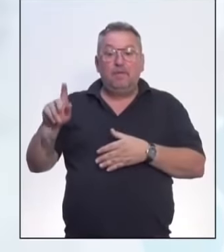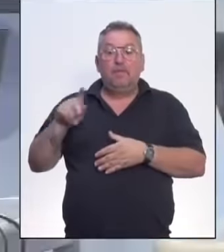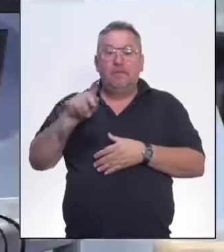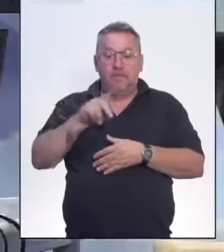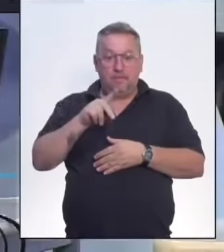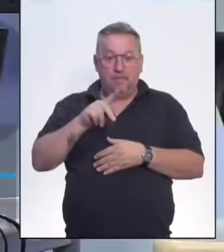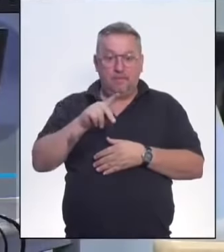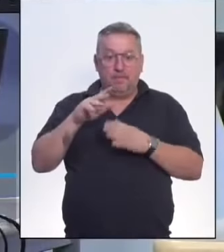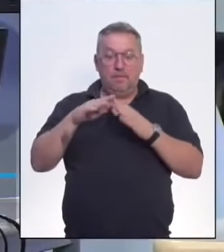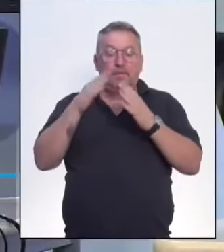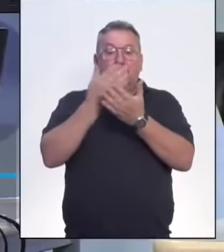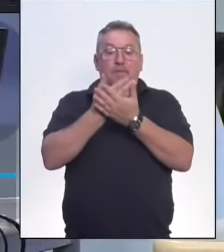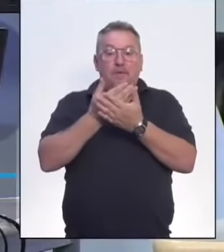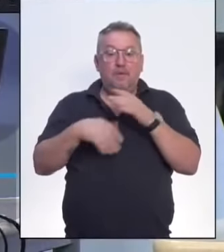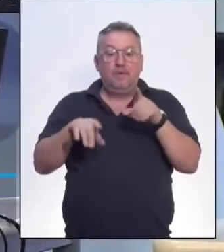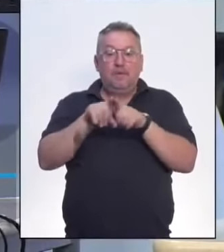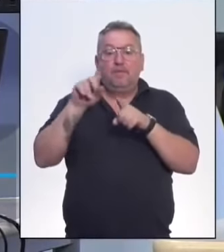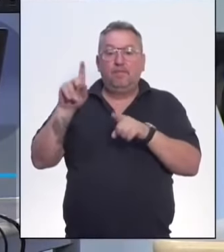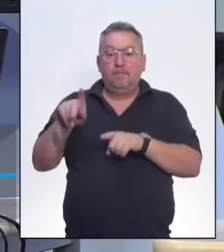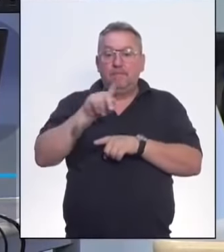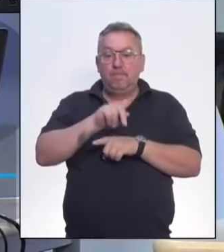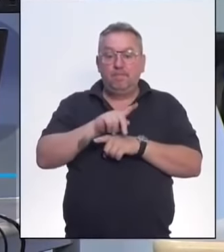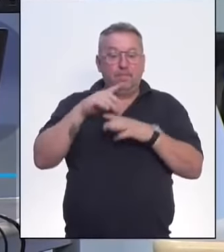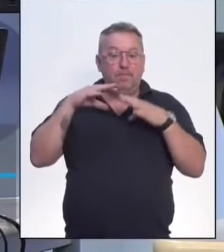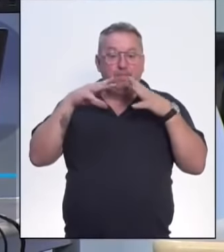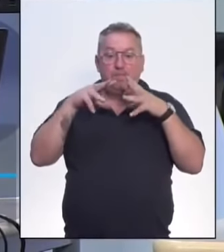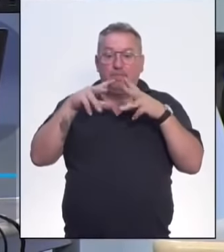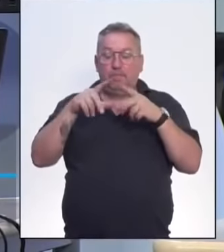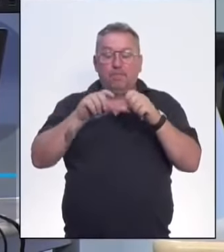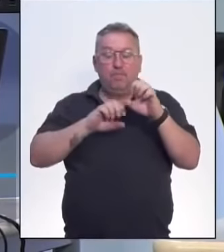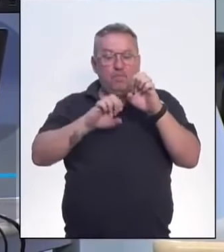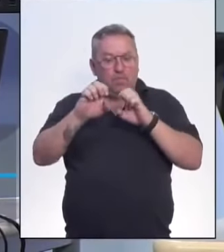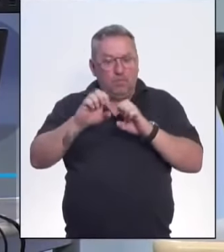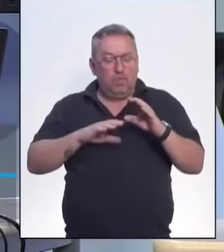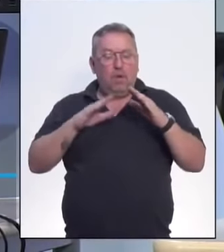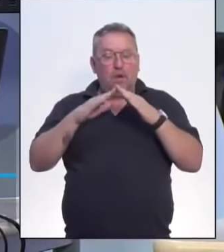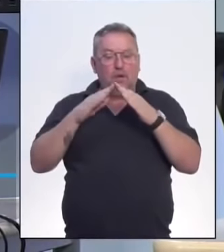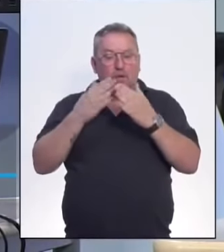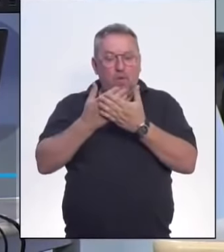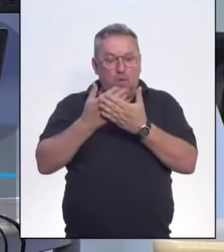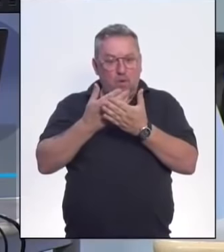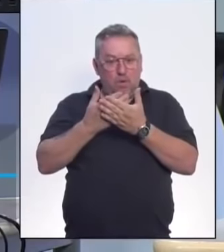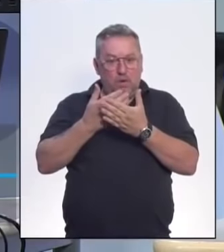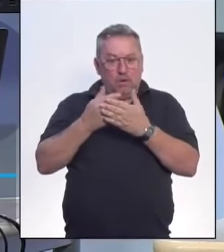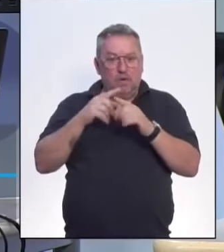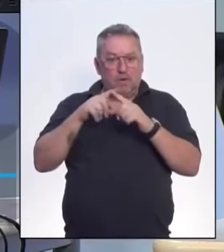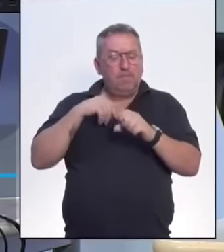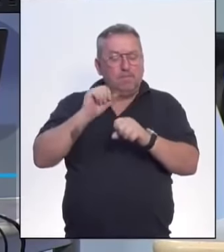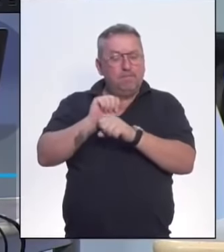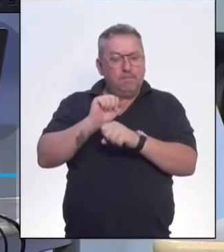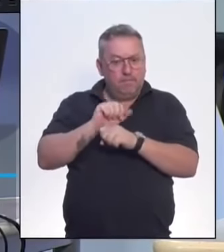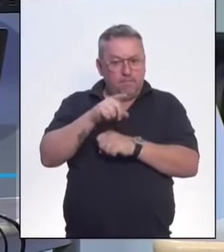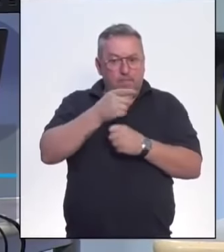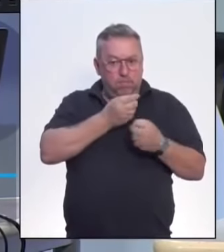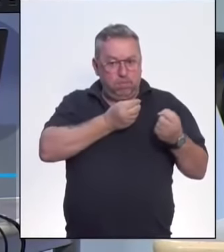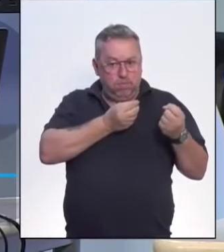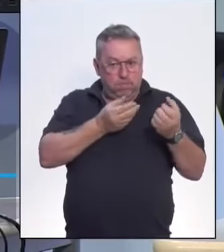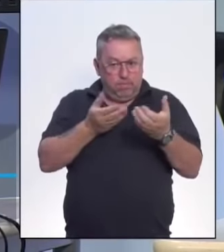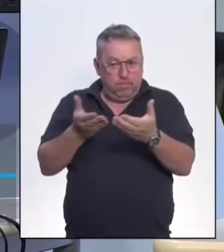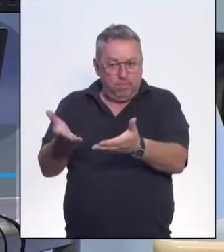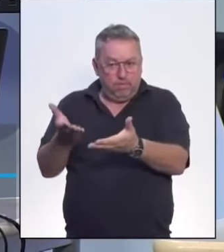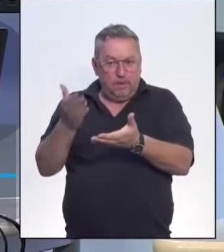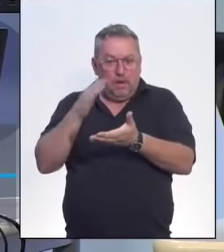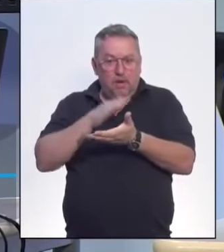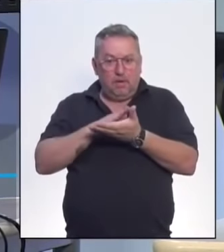professores. As escolas, os professores, todos, a estrutura toda da escola, ela está voltada para isso, para que vocês entreguem